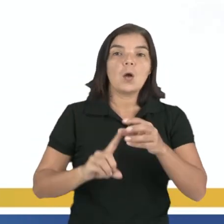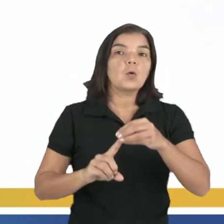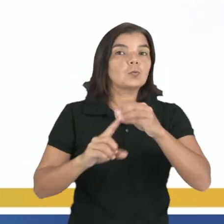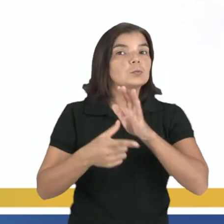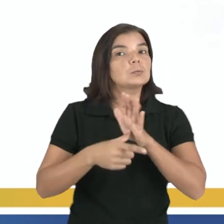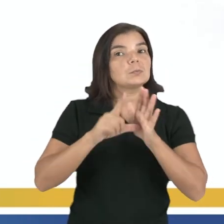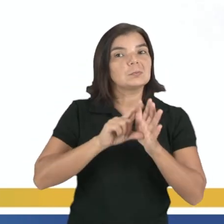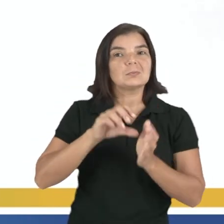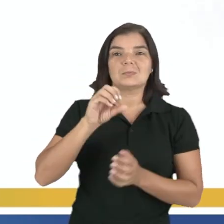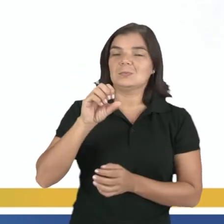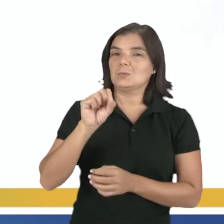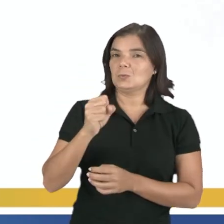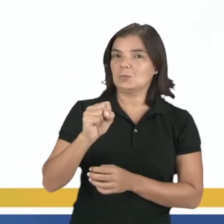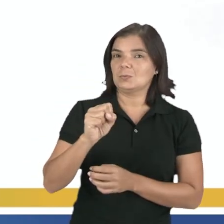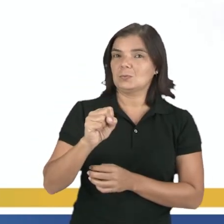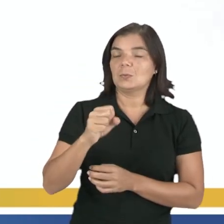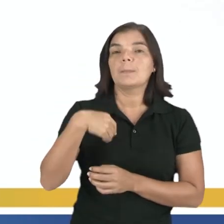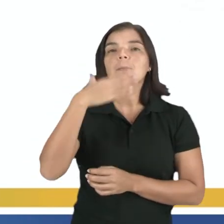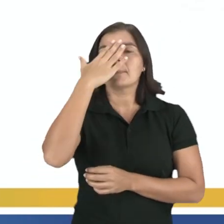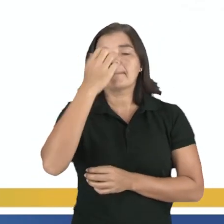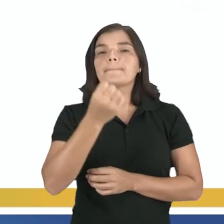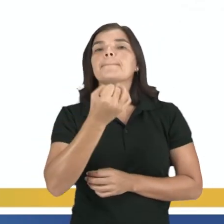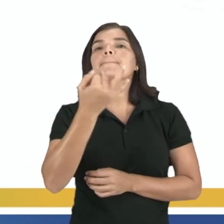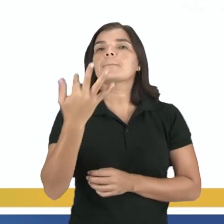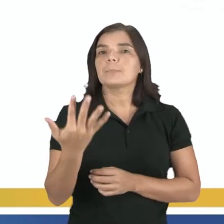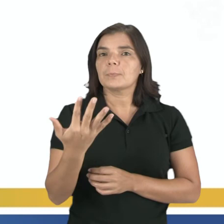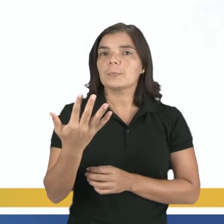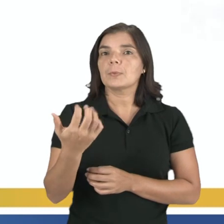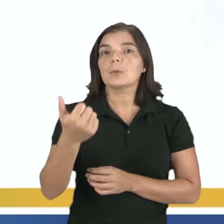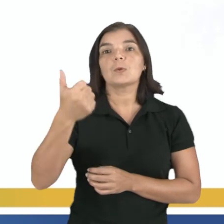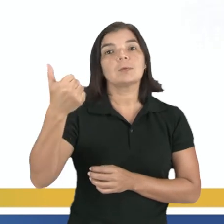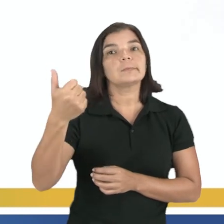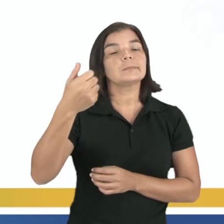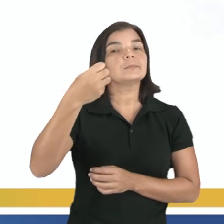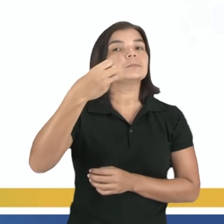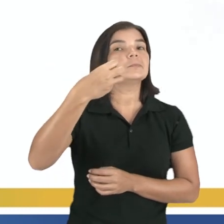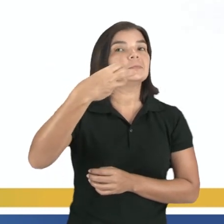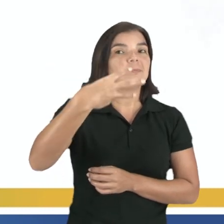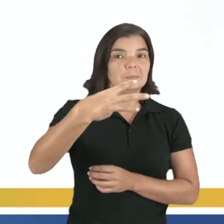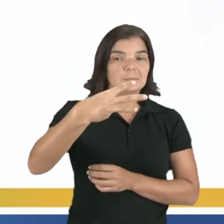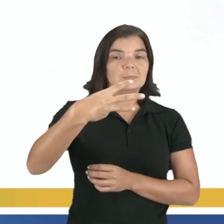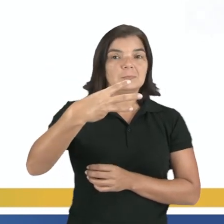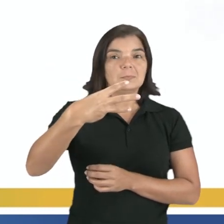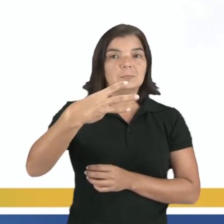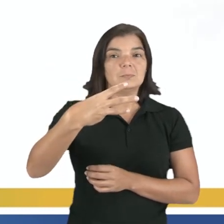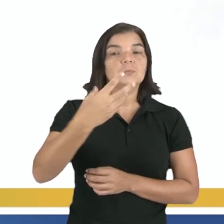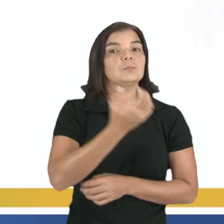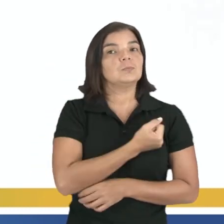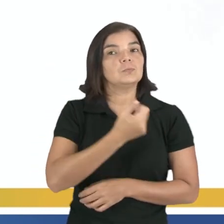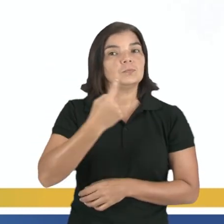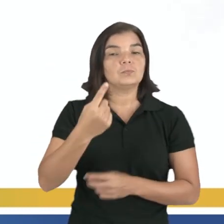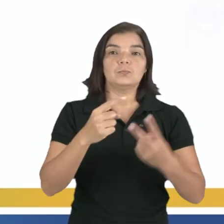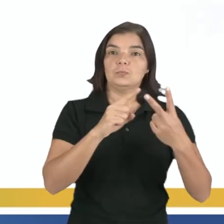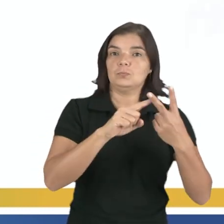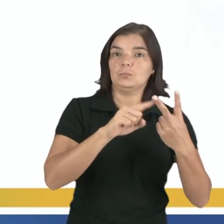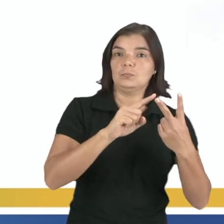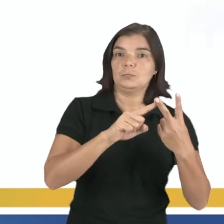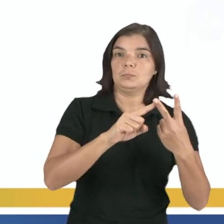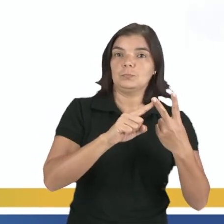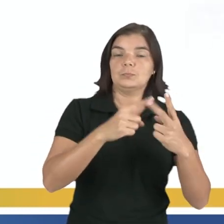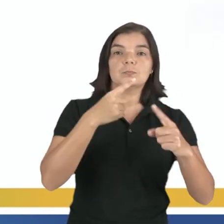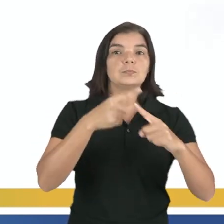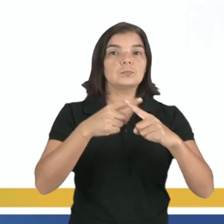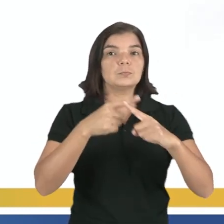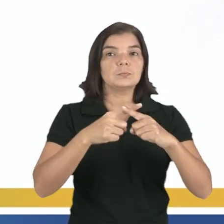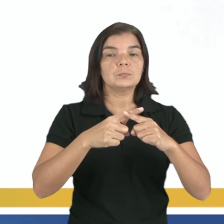do 8. Então, para eu saber quem é o 32º número ímpar, basta fazer 2